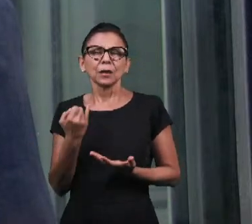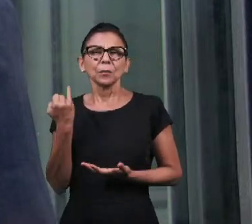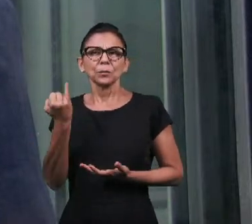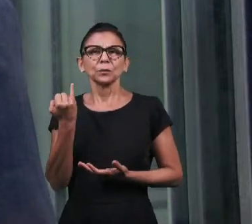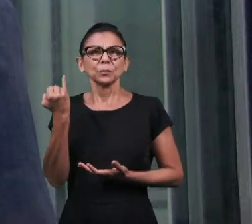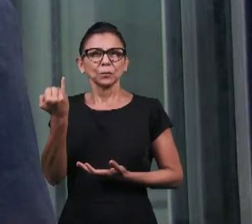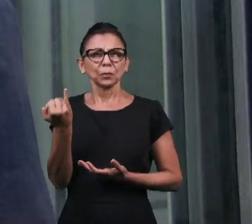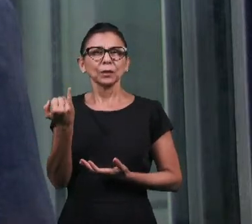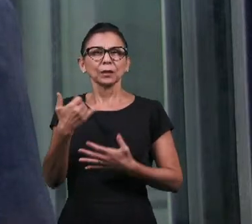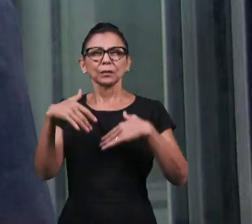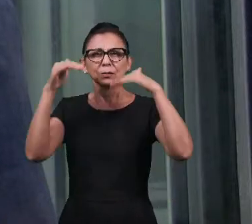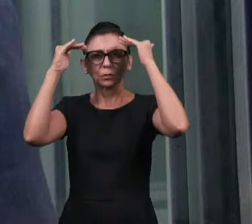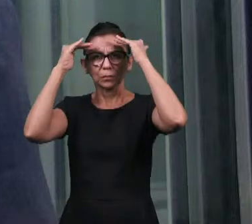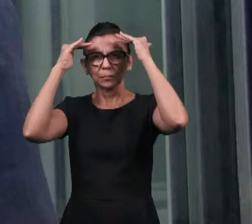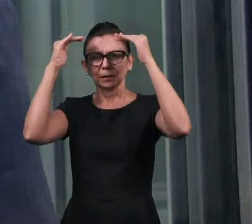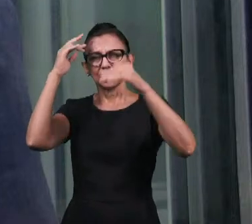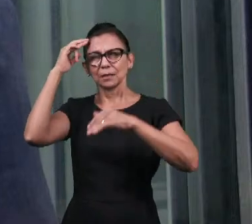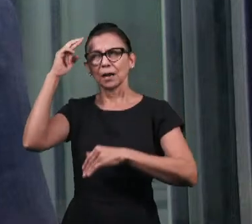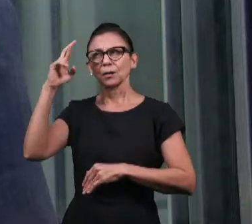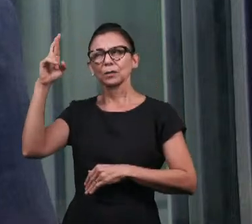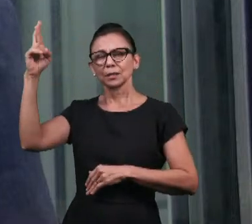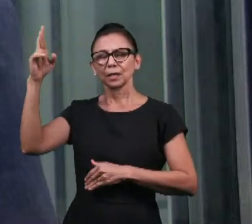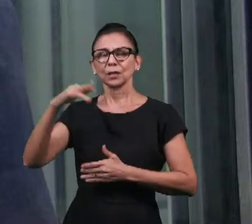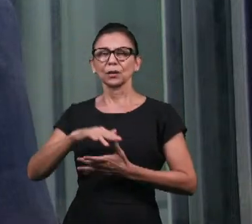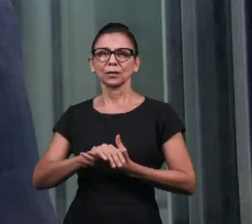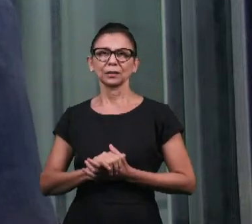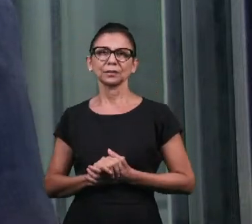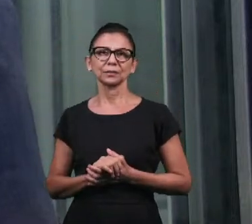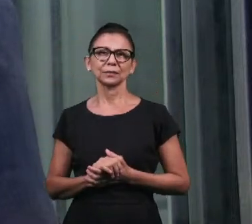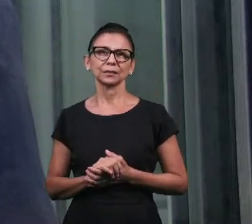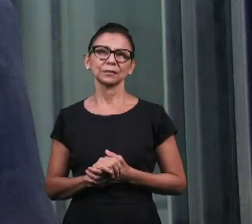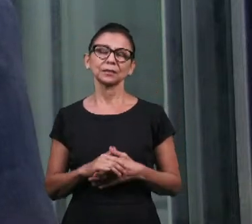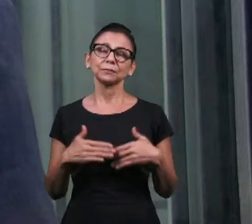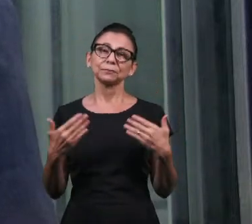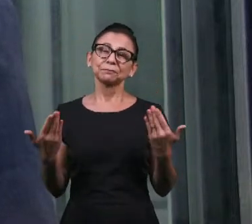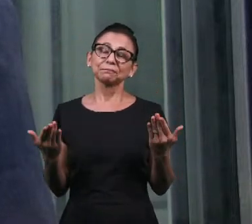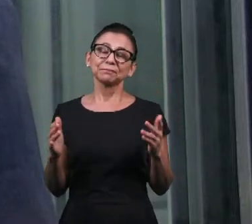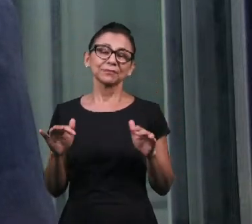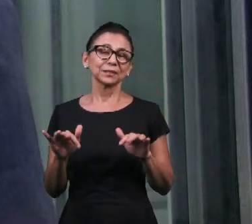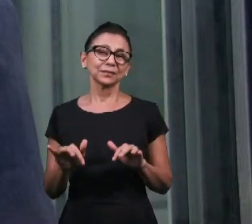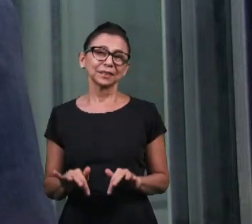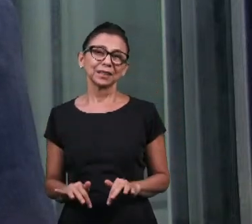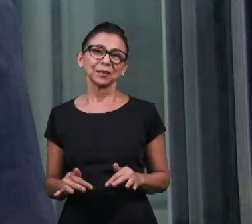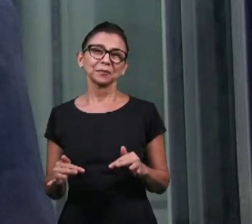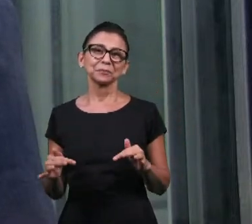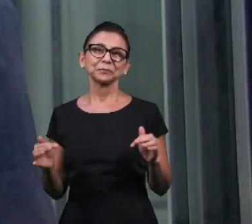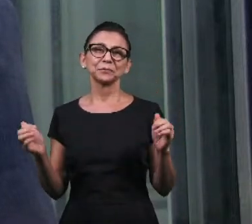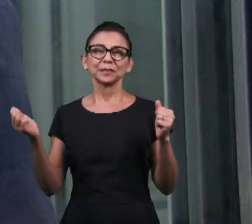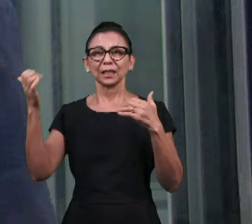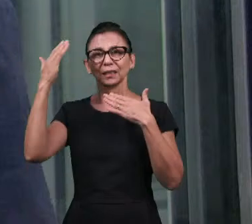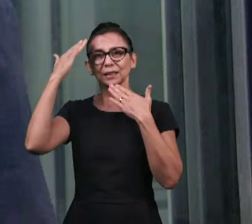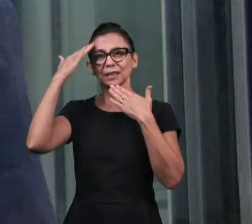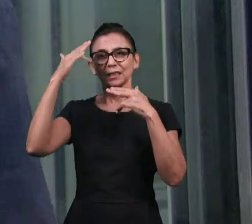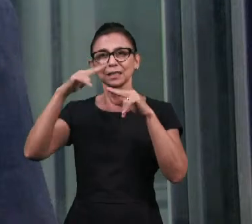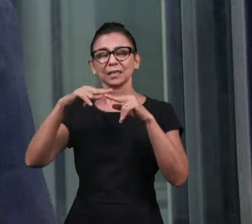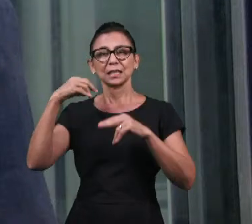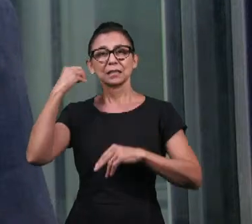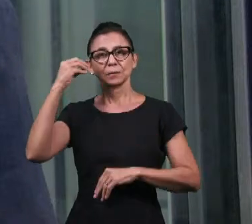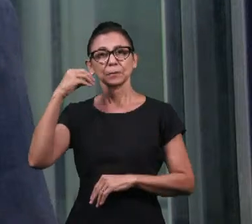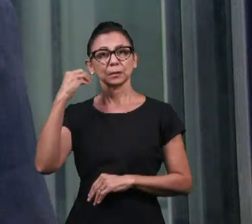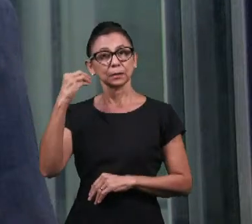espiritual em obedecer ao Senhor e fazer a vontade dele. E ao final, glorificar pelas experiências que